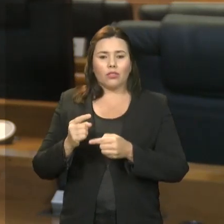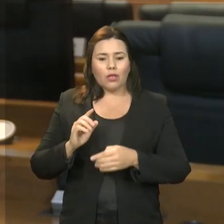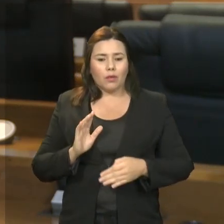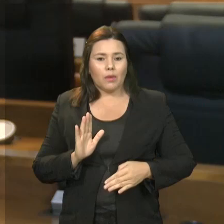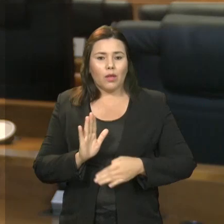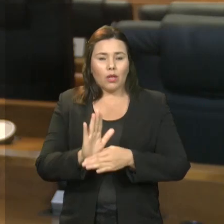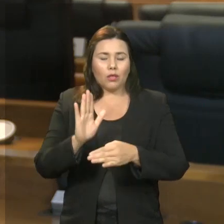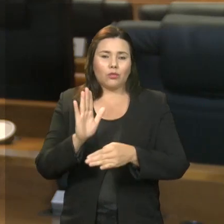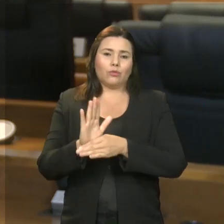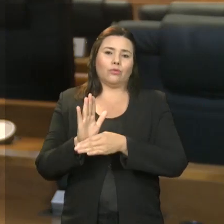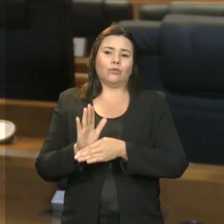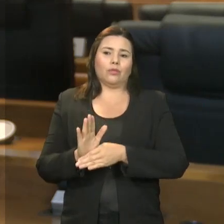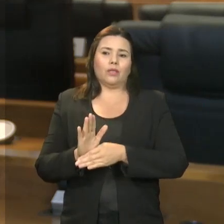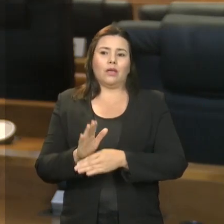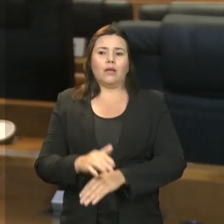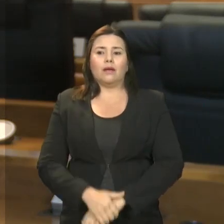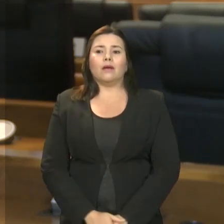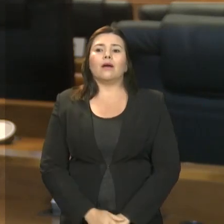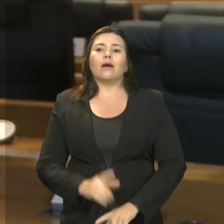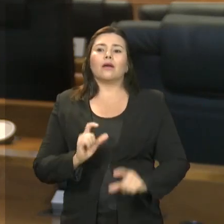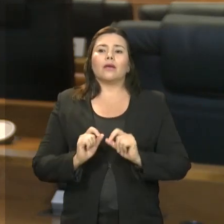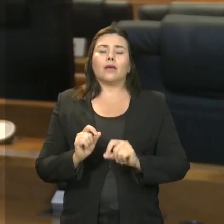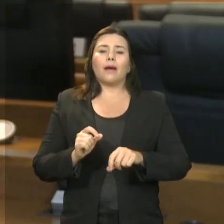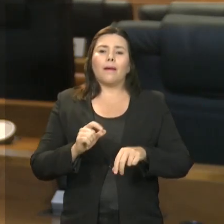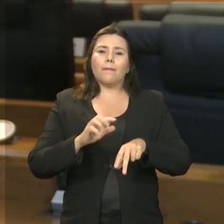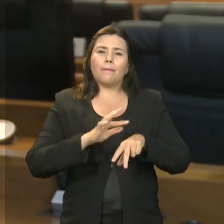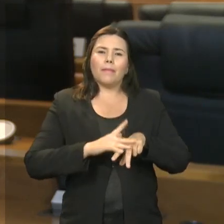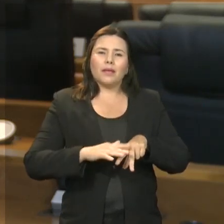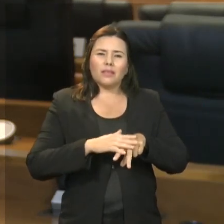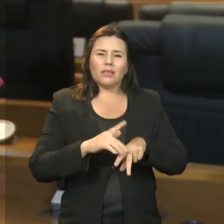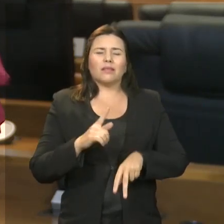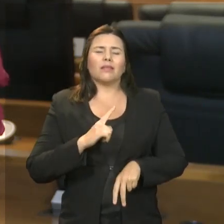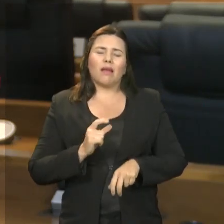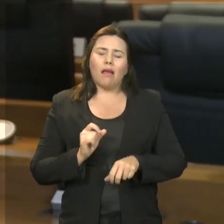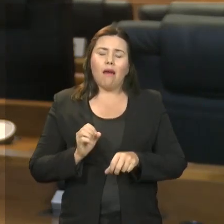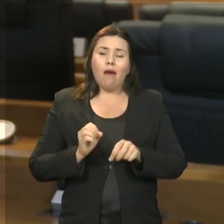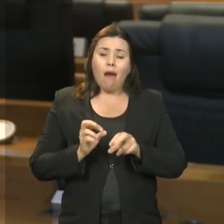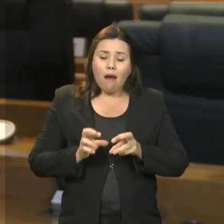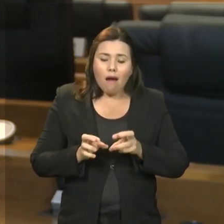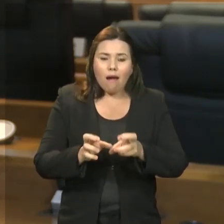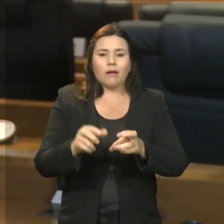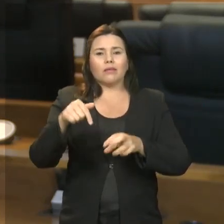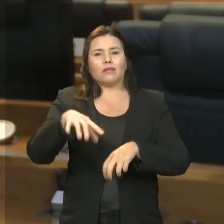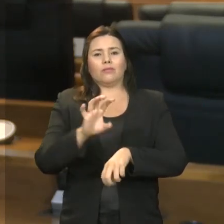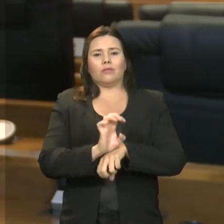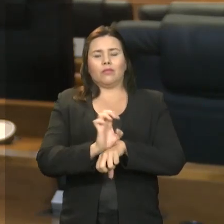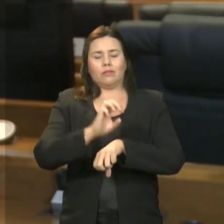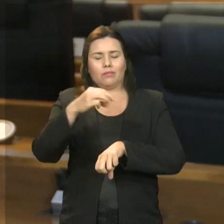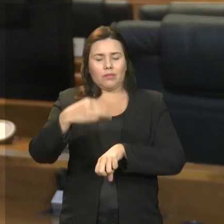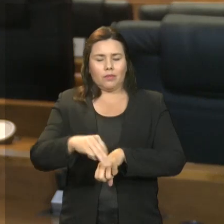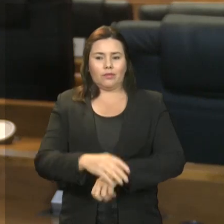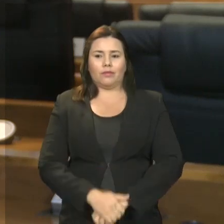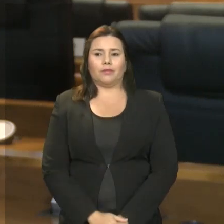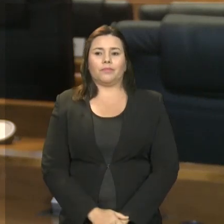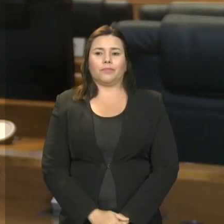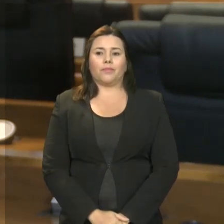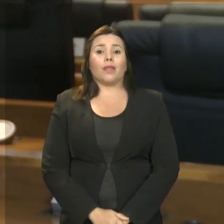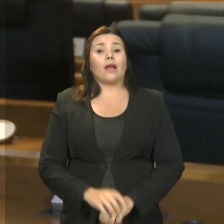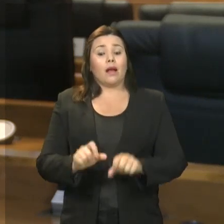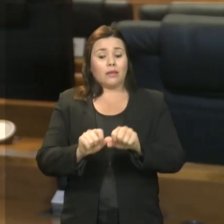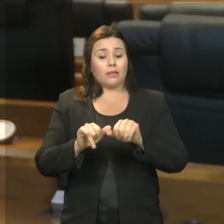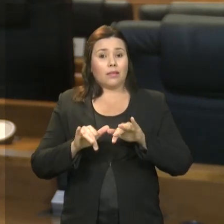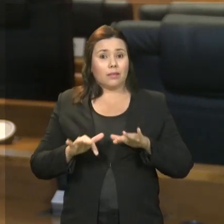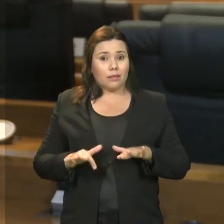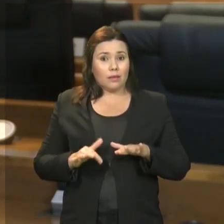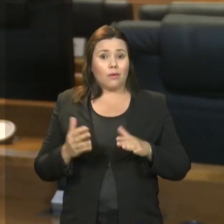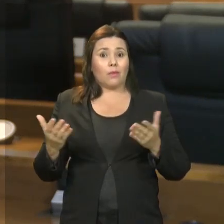e atendimento a acompanhantes e pacientes com câncer aqui no Maranhão. Esses foram alguns destaques. Sessão plenária nesta semana